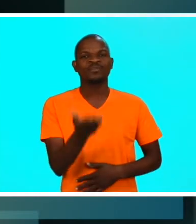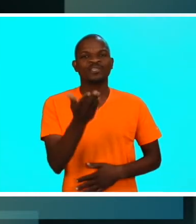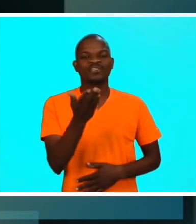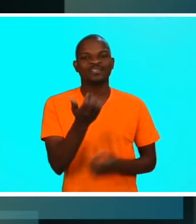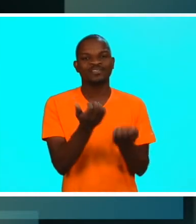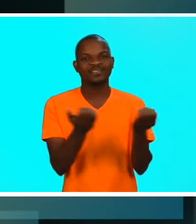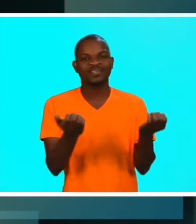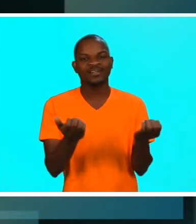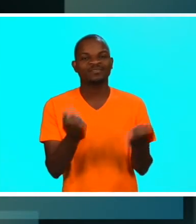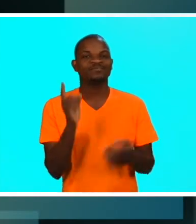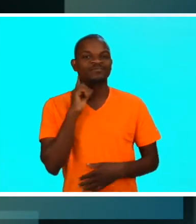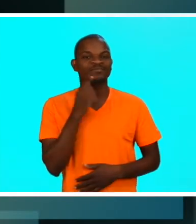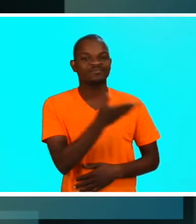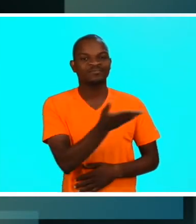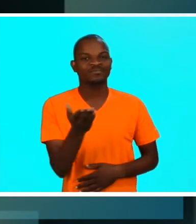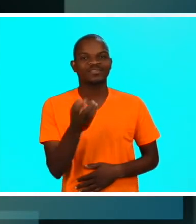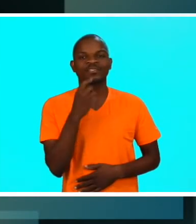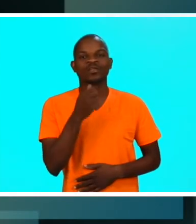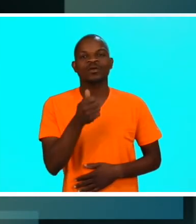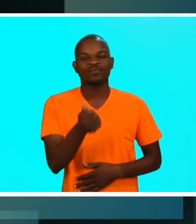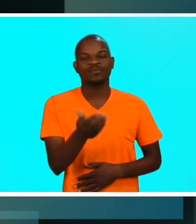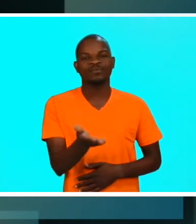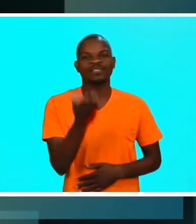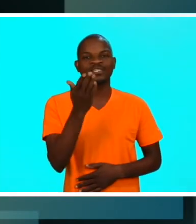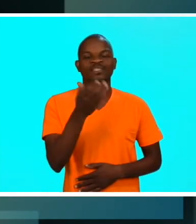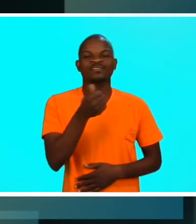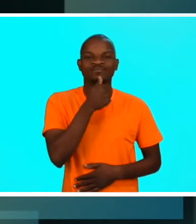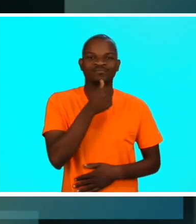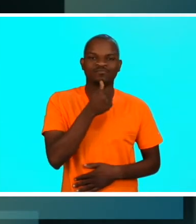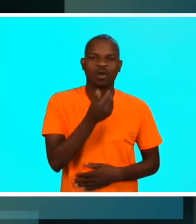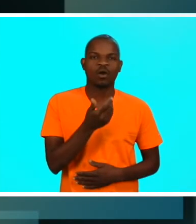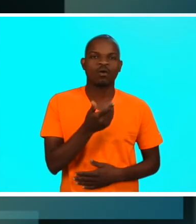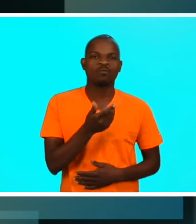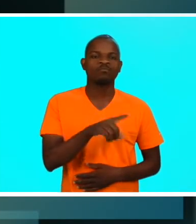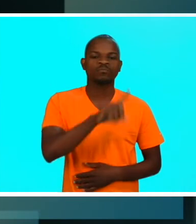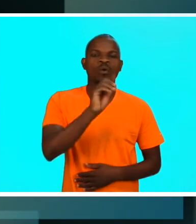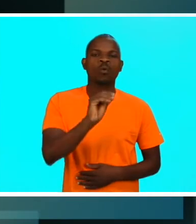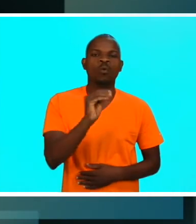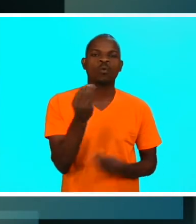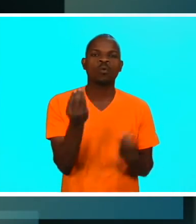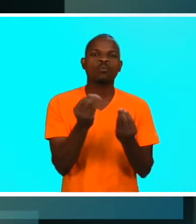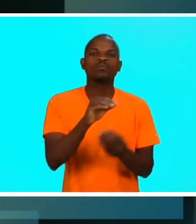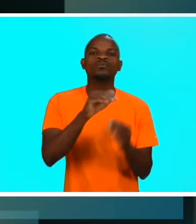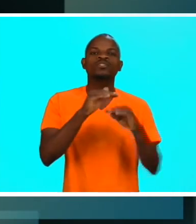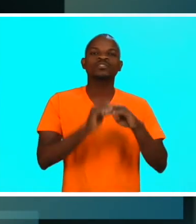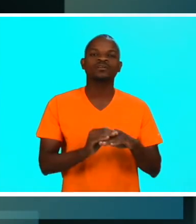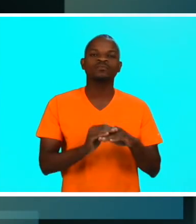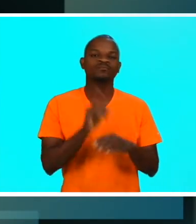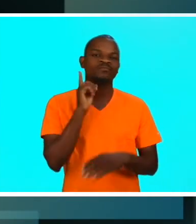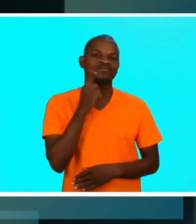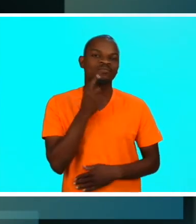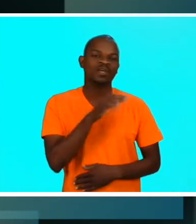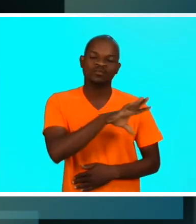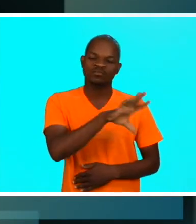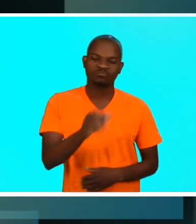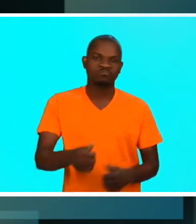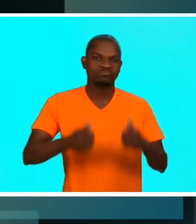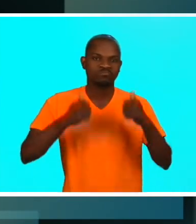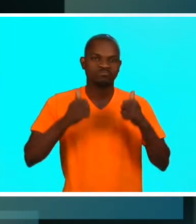meninos! Bom dia, títio! Como estão? Estamos bem e saúde.